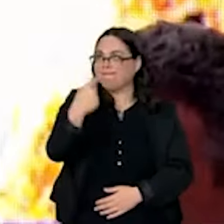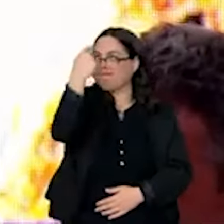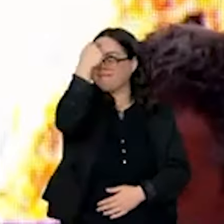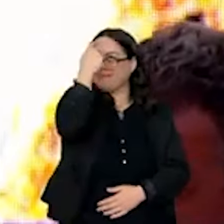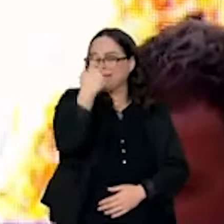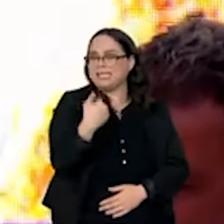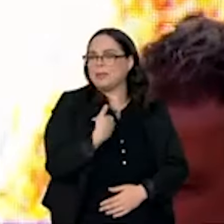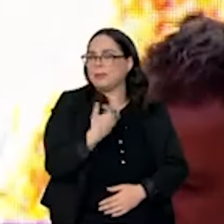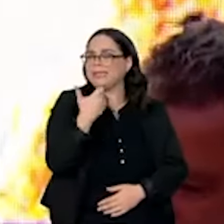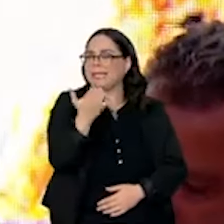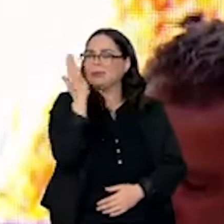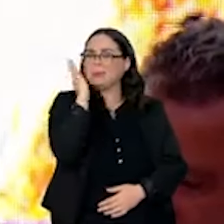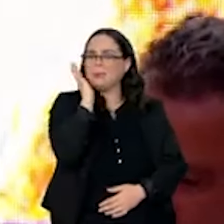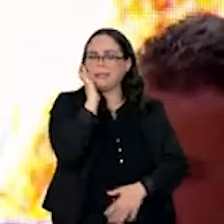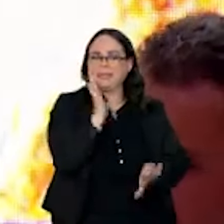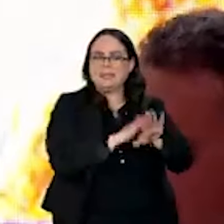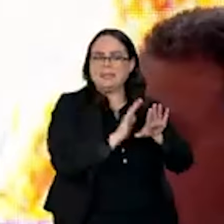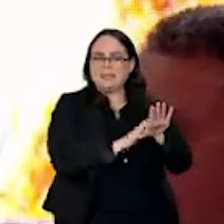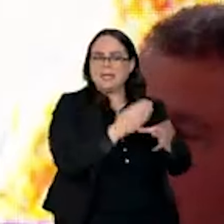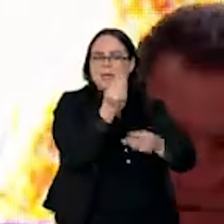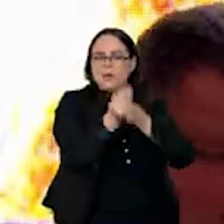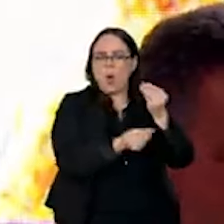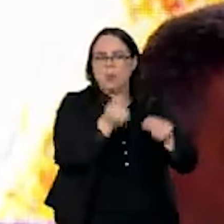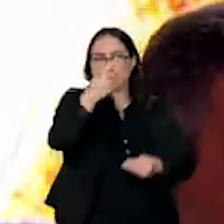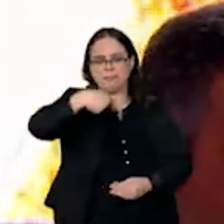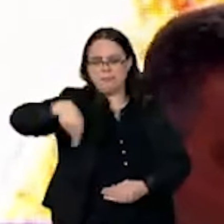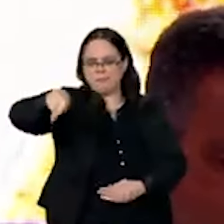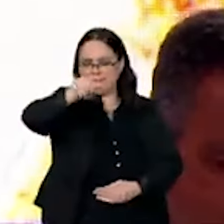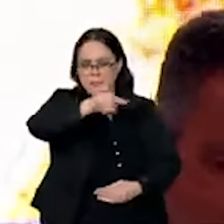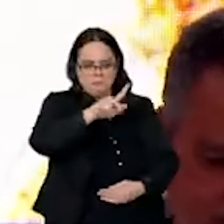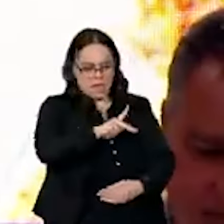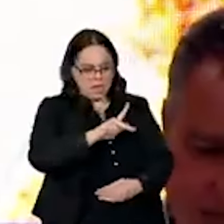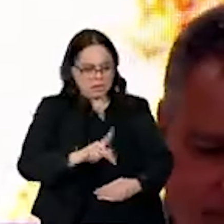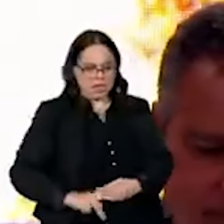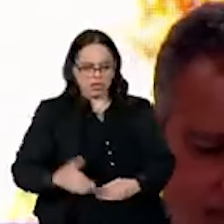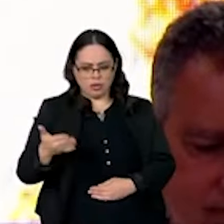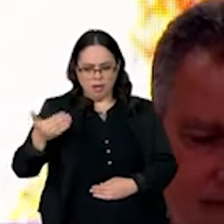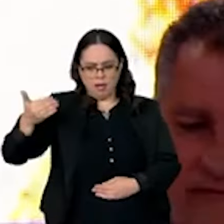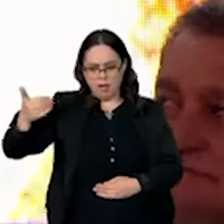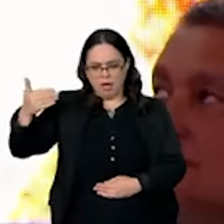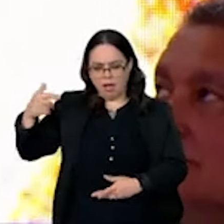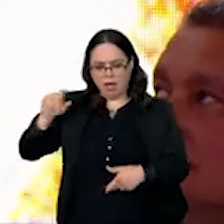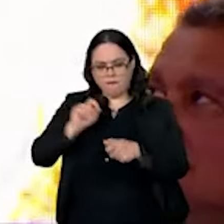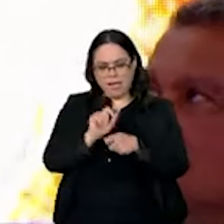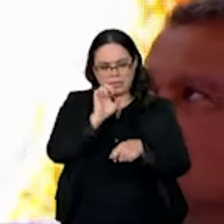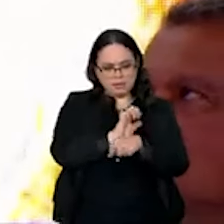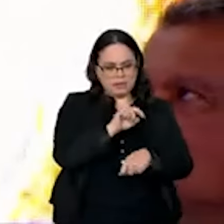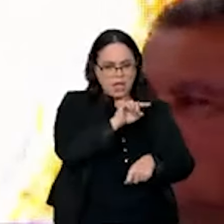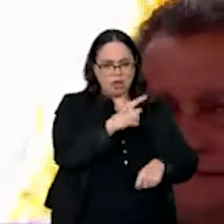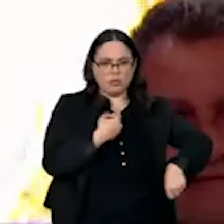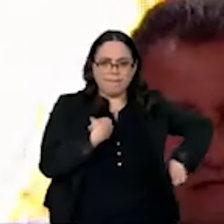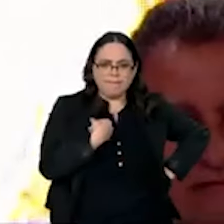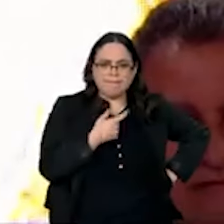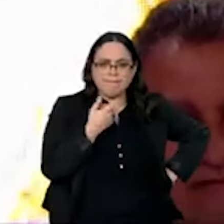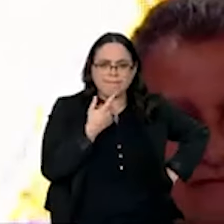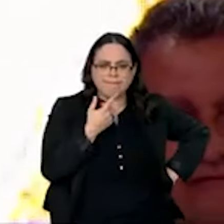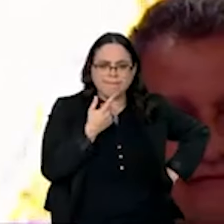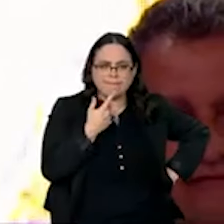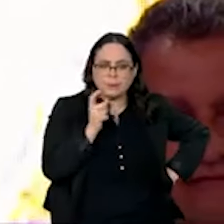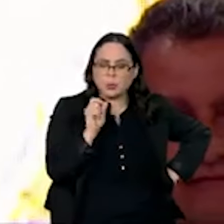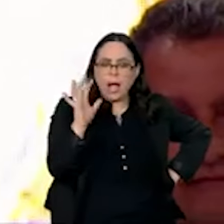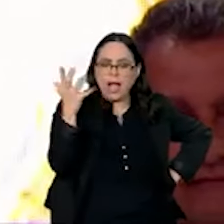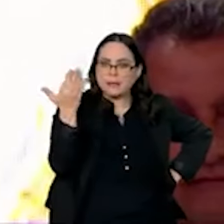queria saber o que que os outros presidentes fizeram no estado do Amazonas.